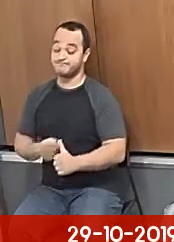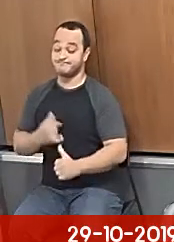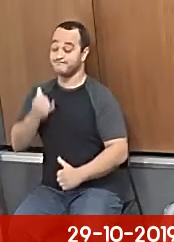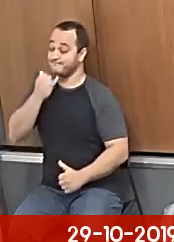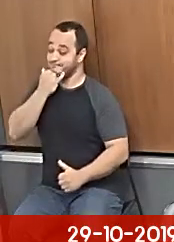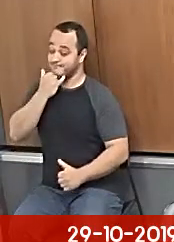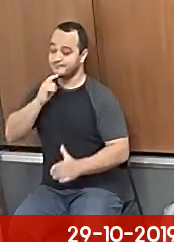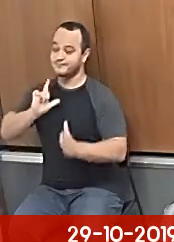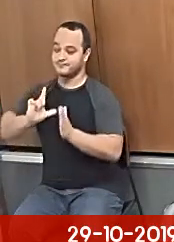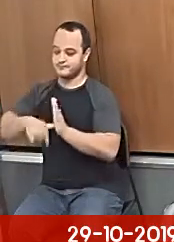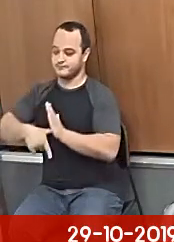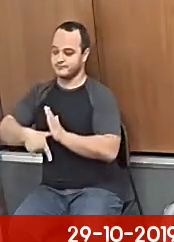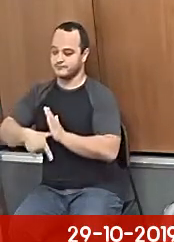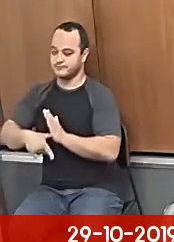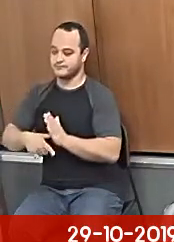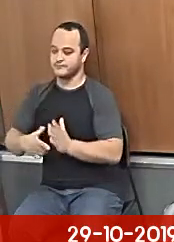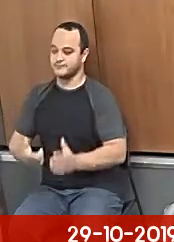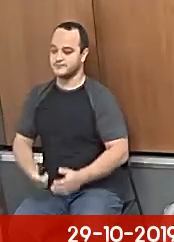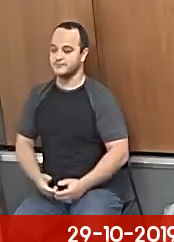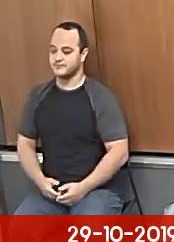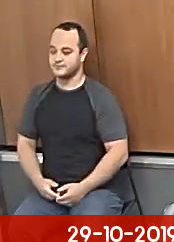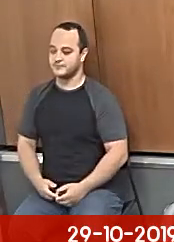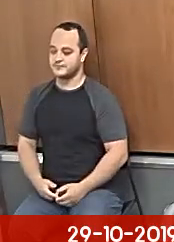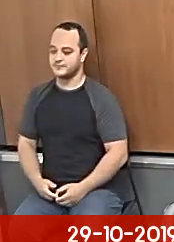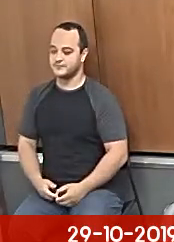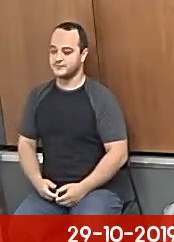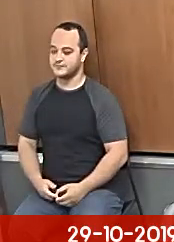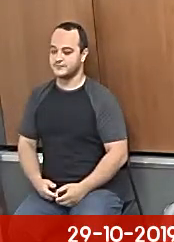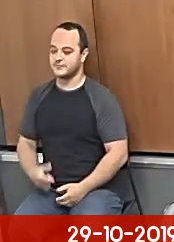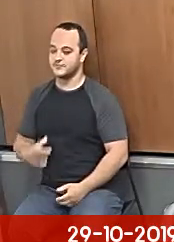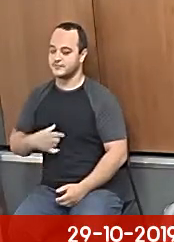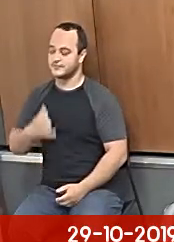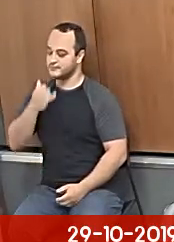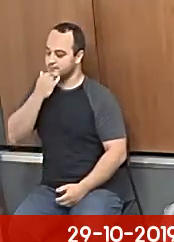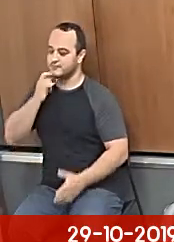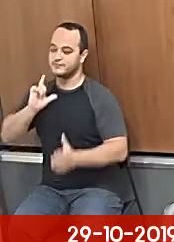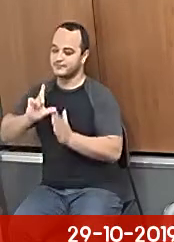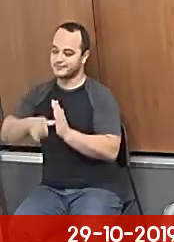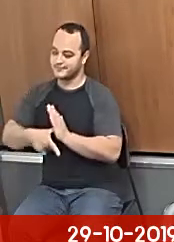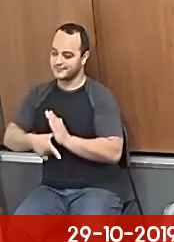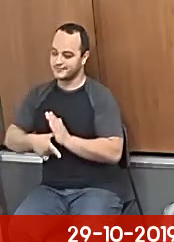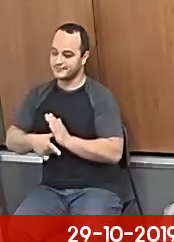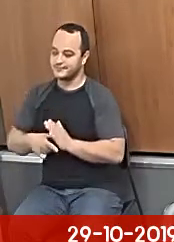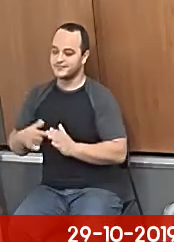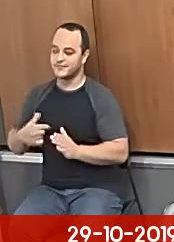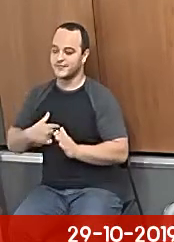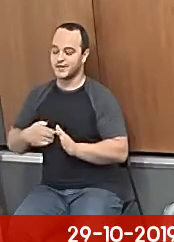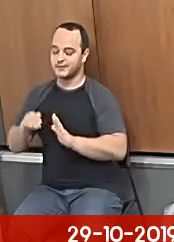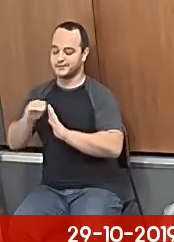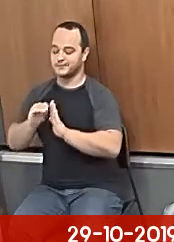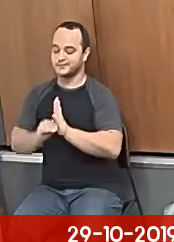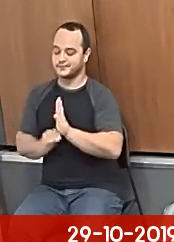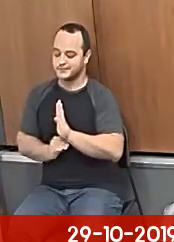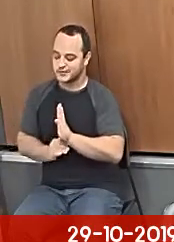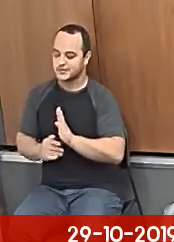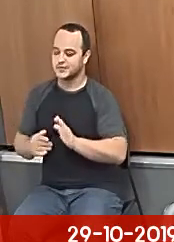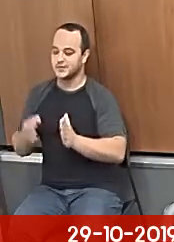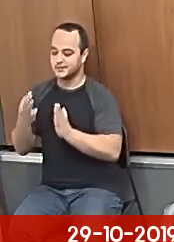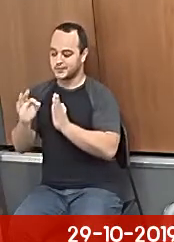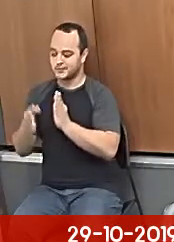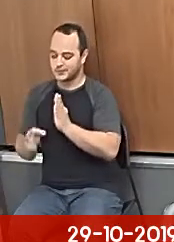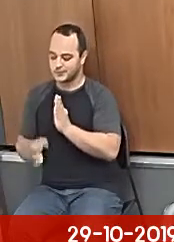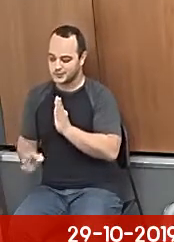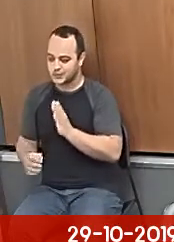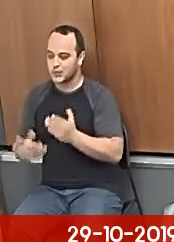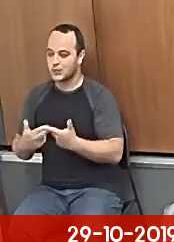pelo atraso, né, não participar com vocês desde o início aqui da reunião, por um motivo que eu tive uma agenda que eu não pude deixar